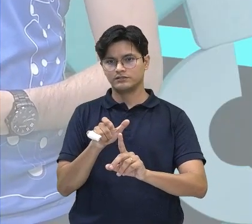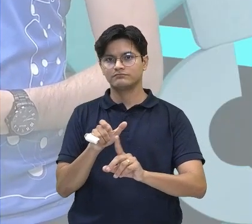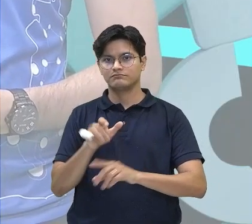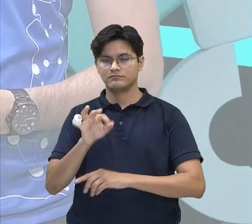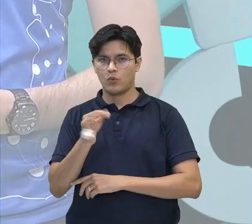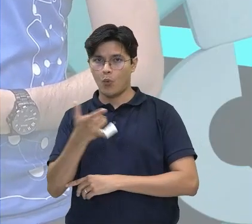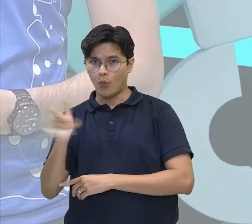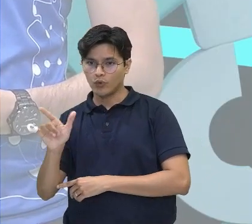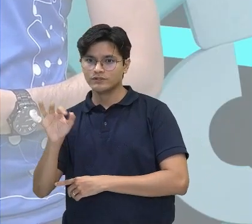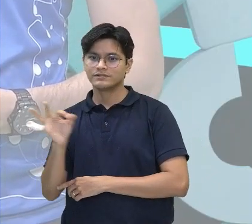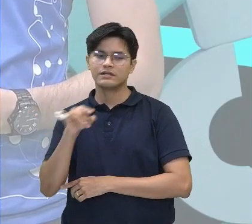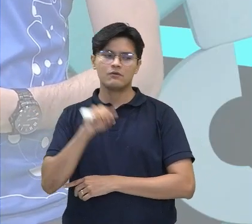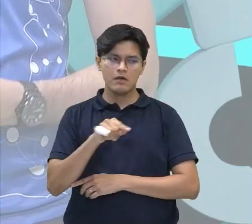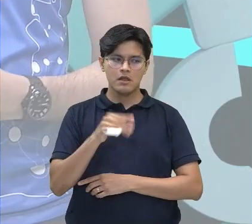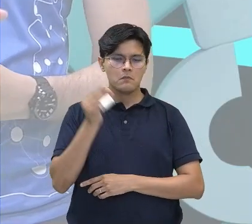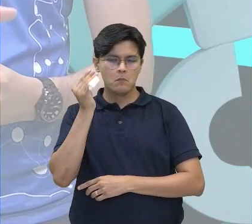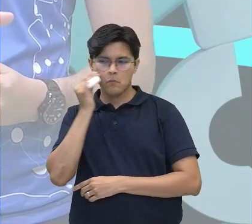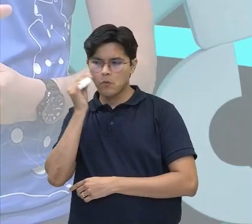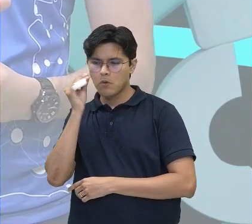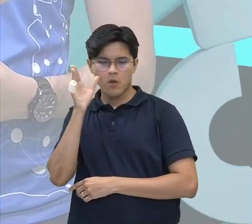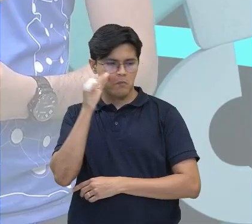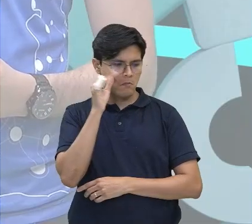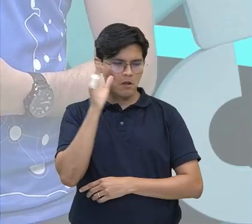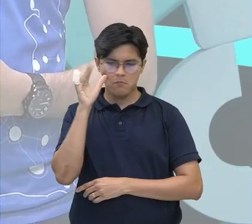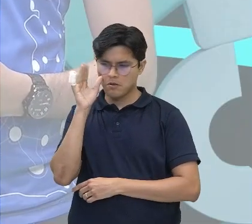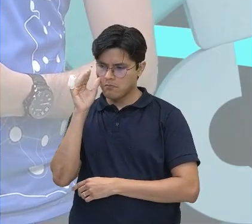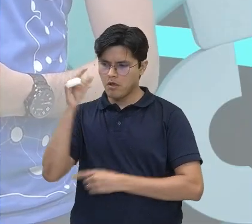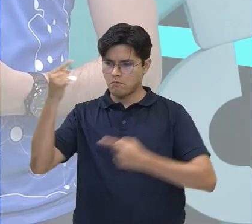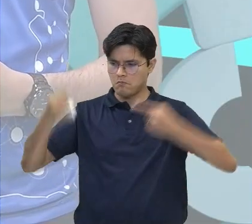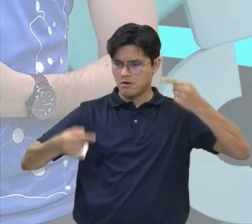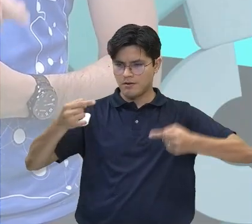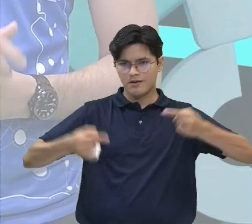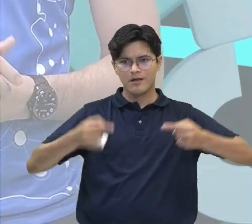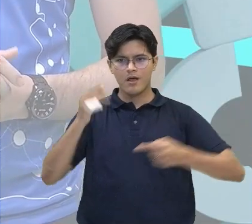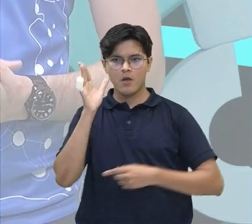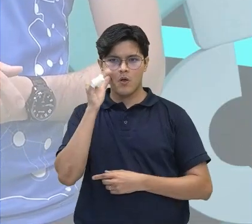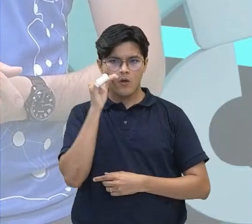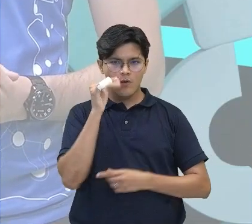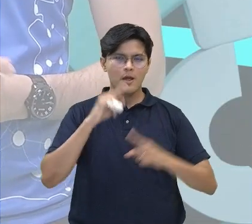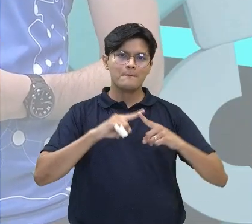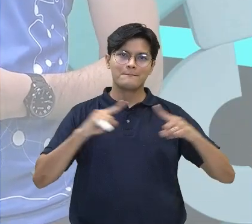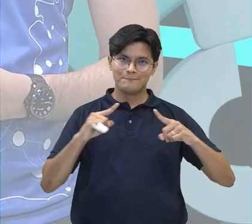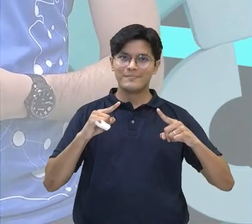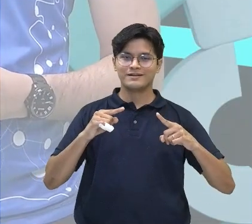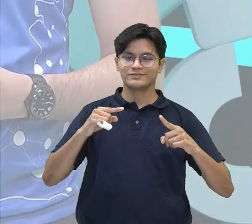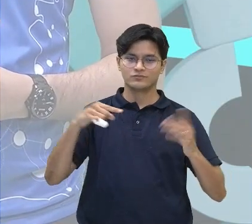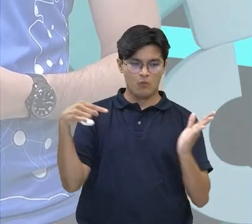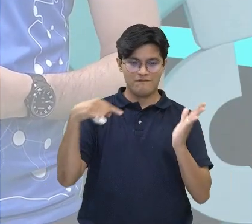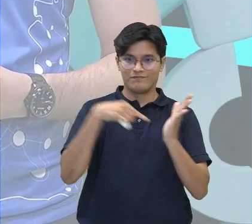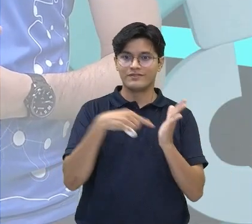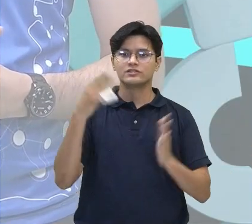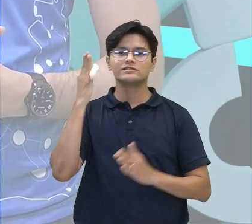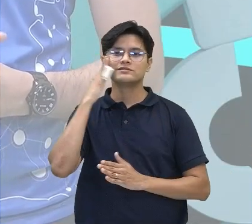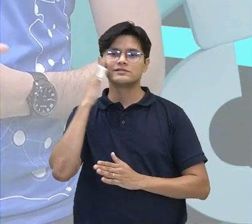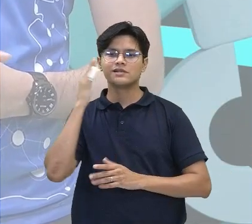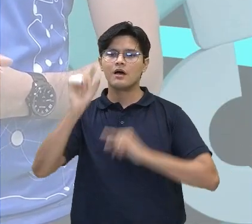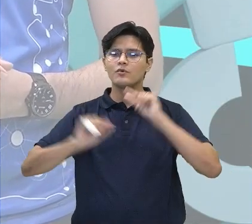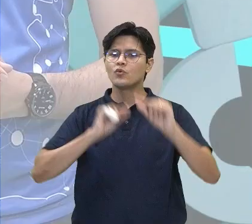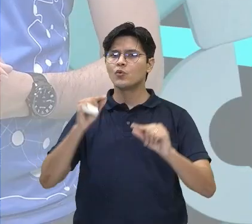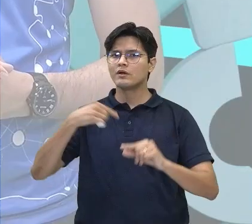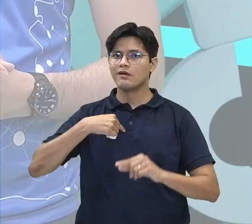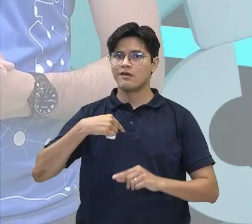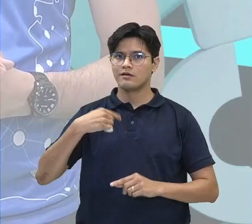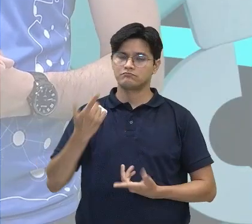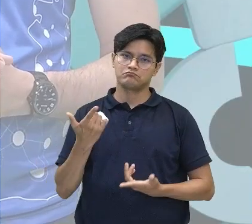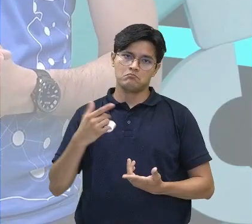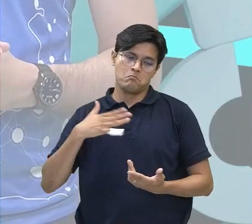aquela situação, também tem a sua posição, só que ele é ciente da sua posição nessas relações. Então, ele representa a resignação